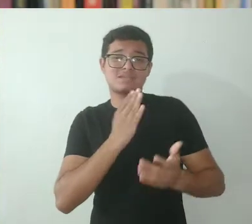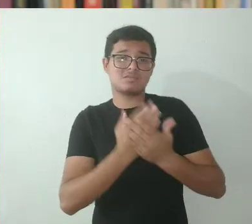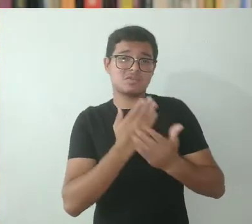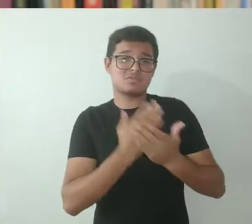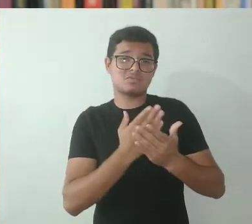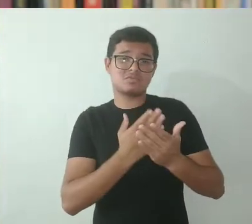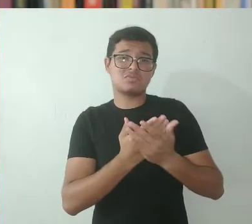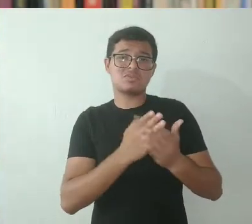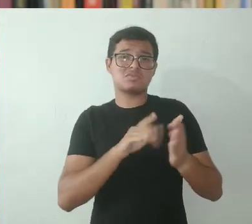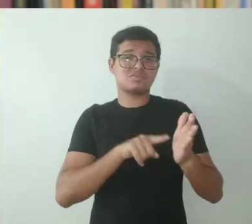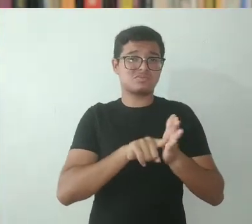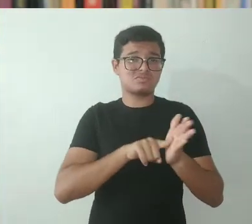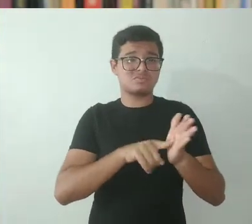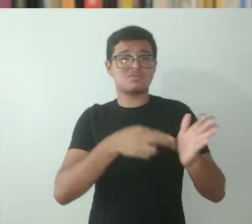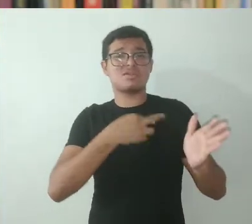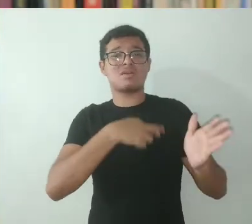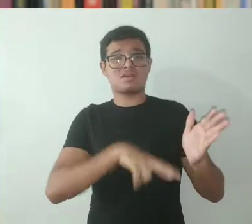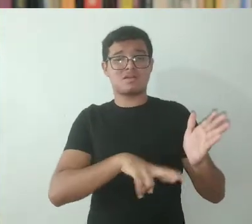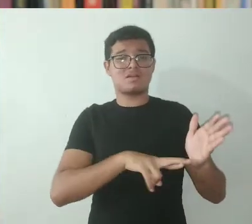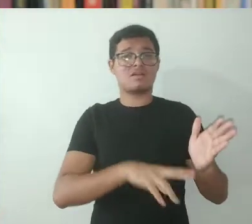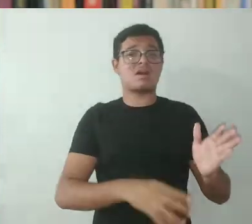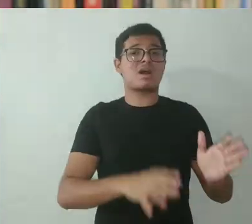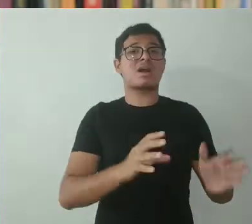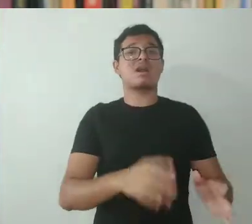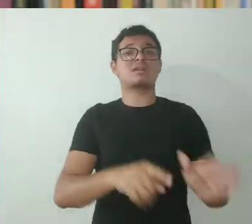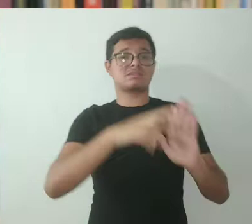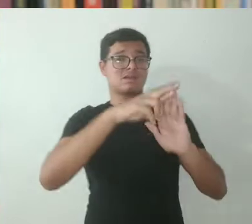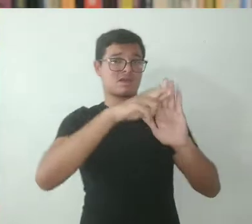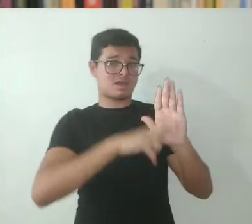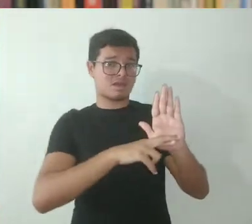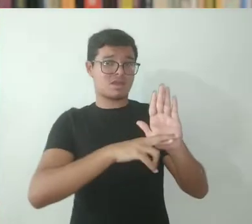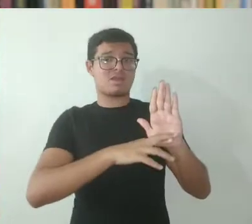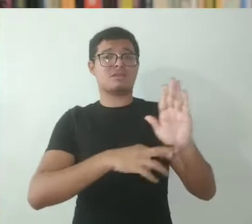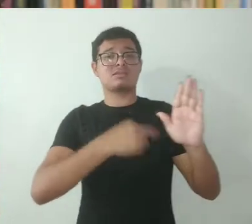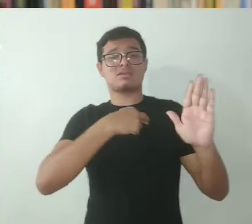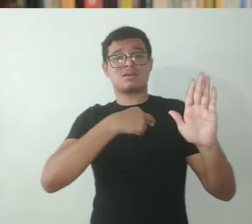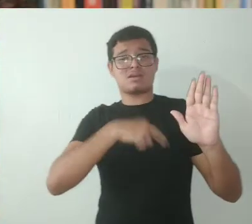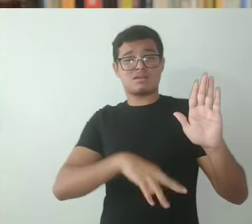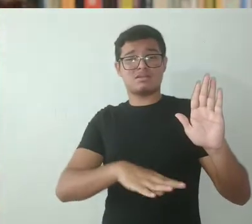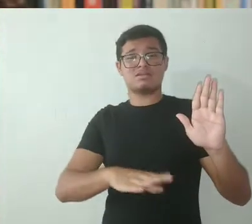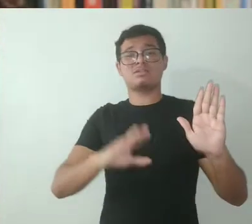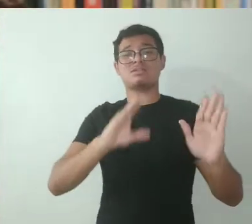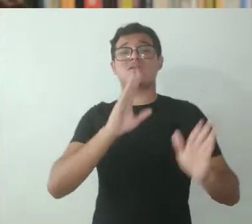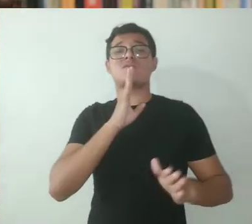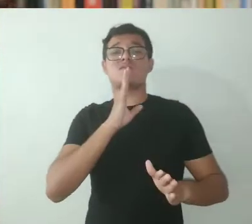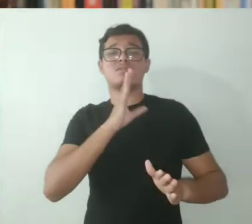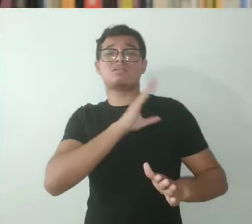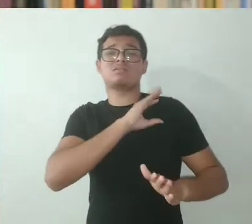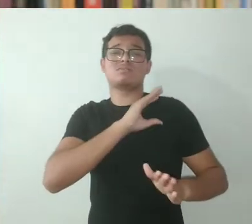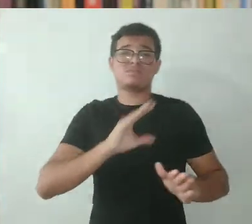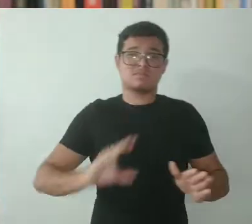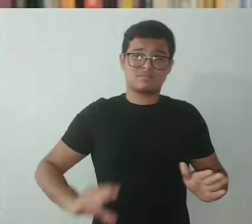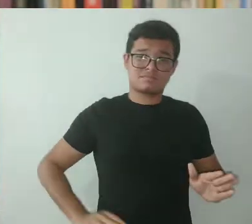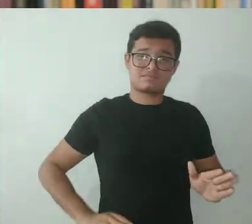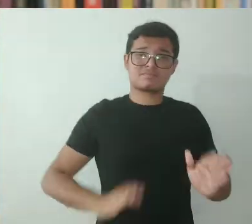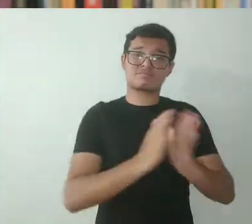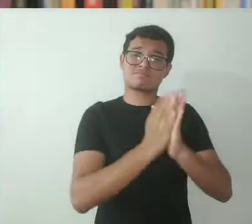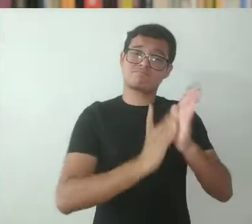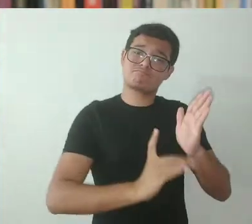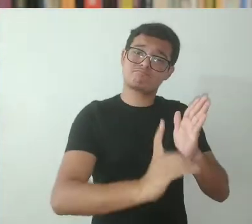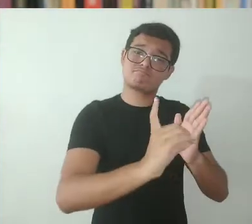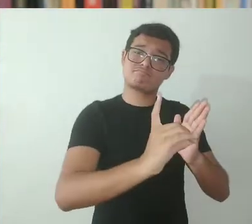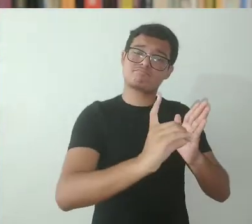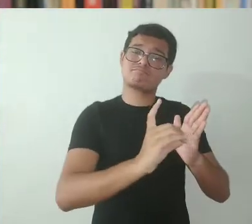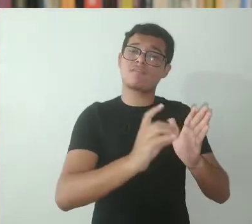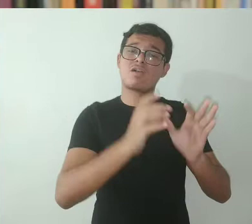atrelado à religião, às regras da religião, ao conhecimento bíblico, se cristão, o conhecimento de uma